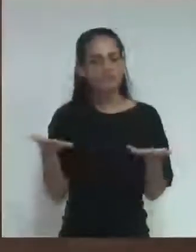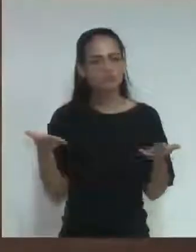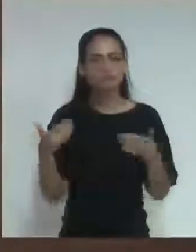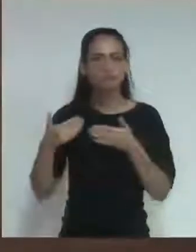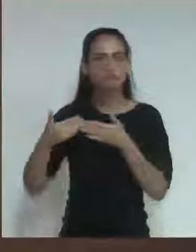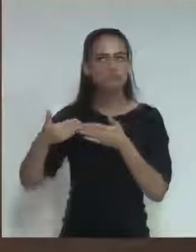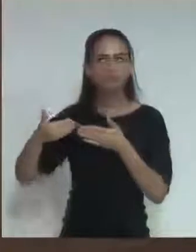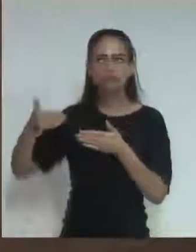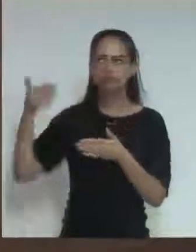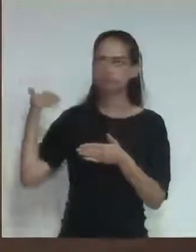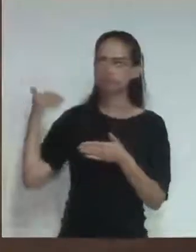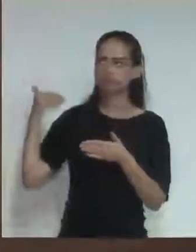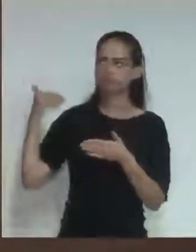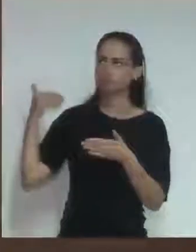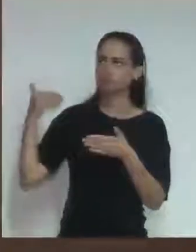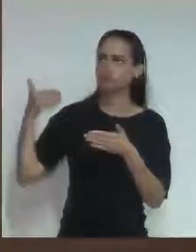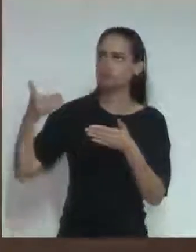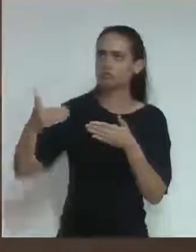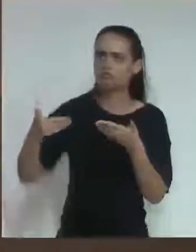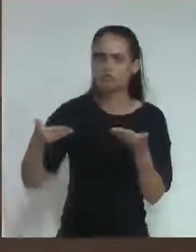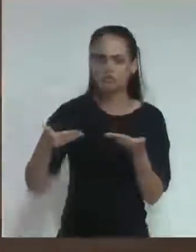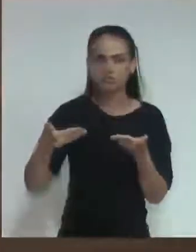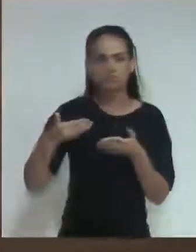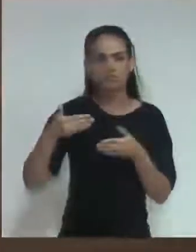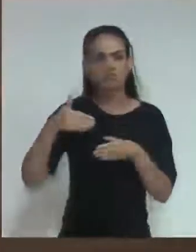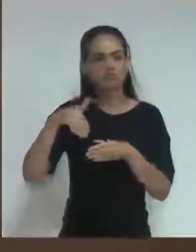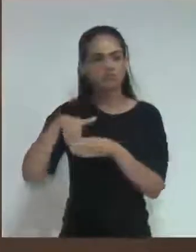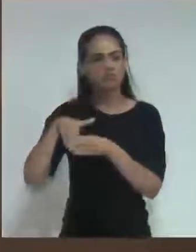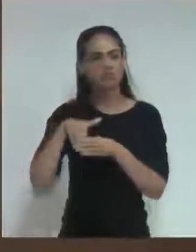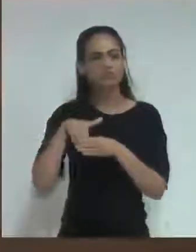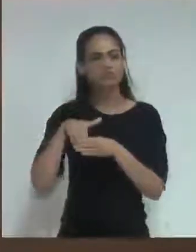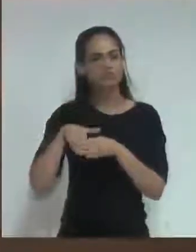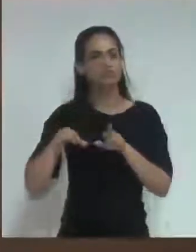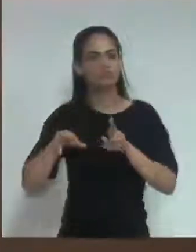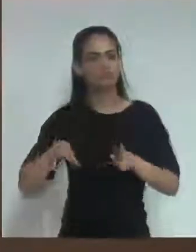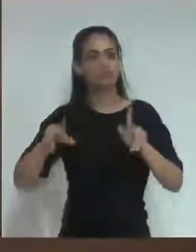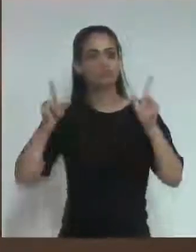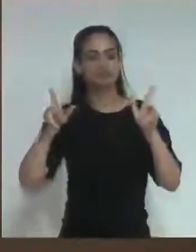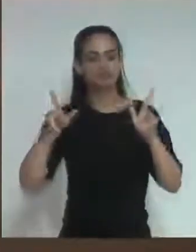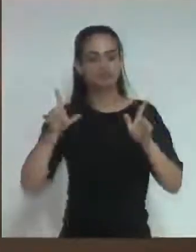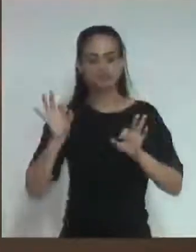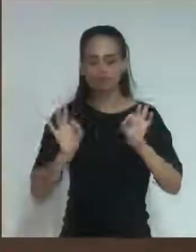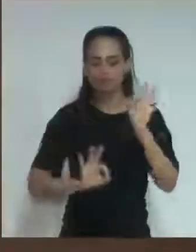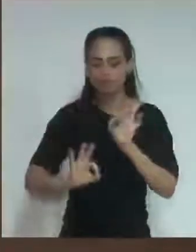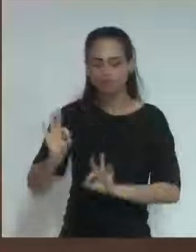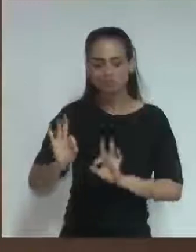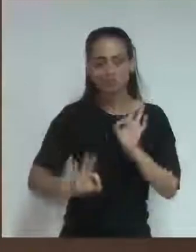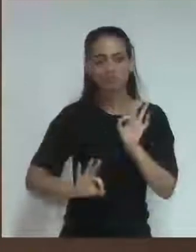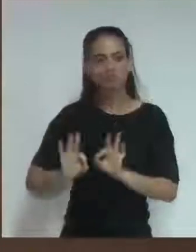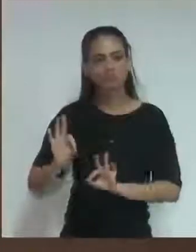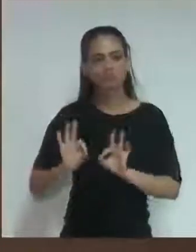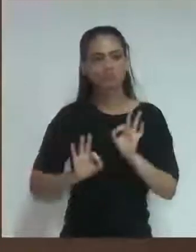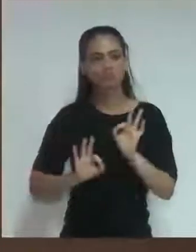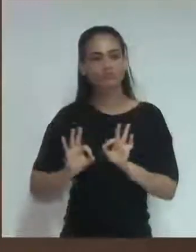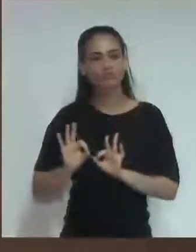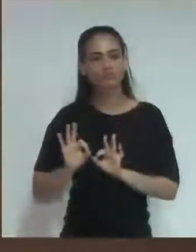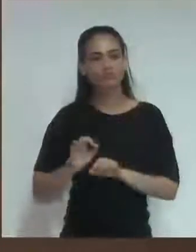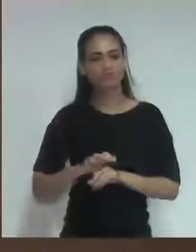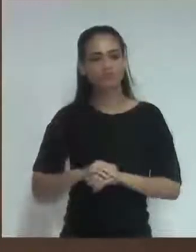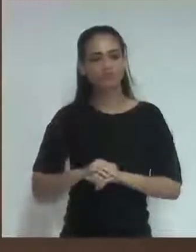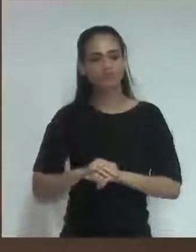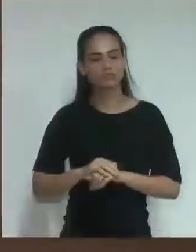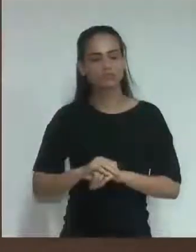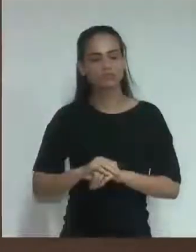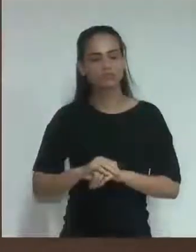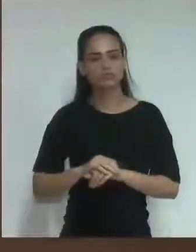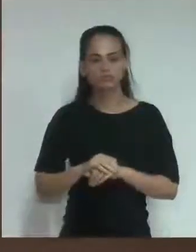desde que eu acompanho, e que, de fato, os projetos tenham sido tão relegados a segundo, a terceiro